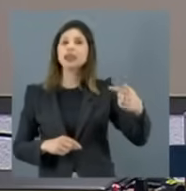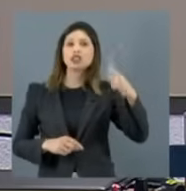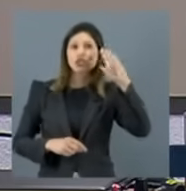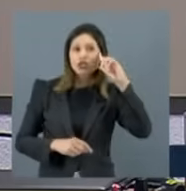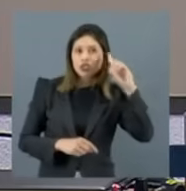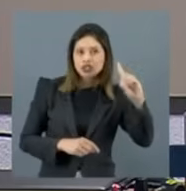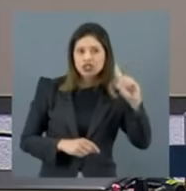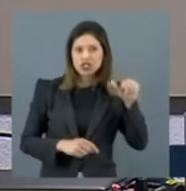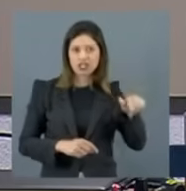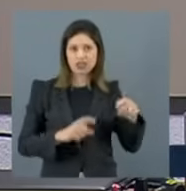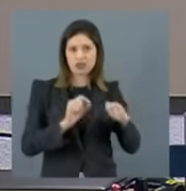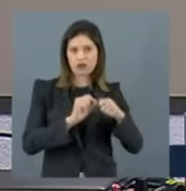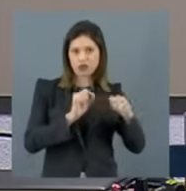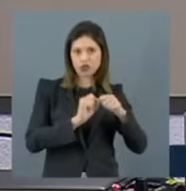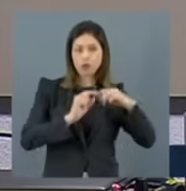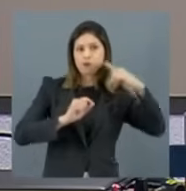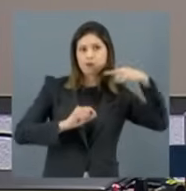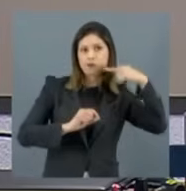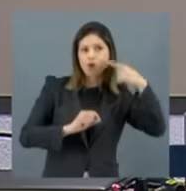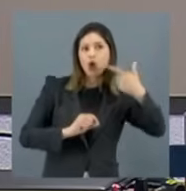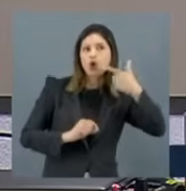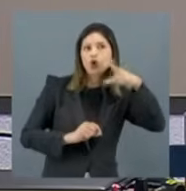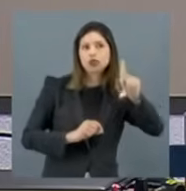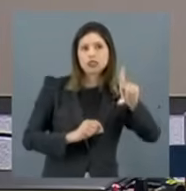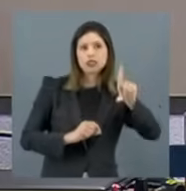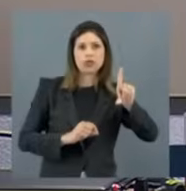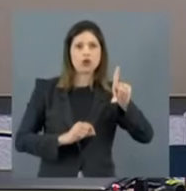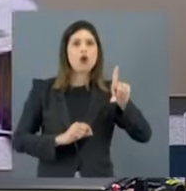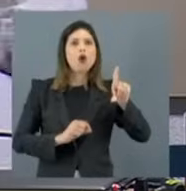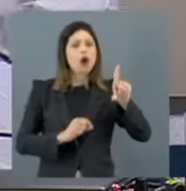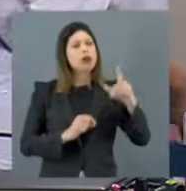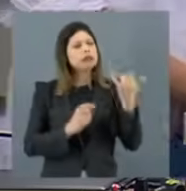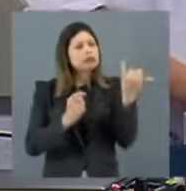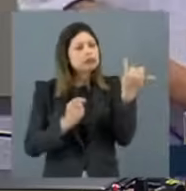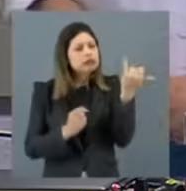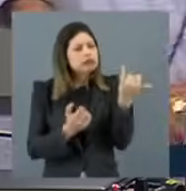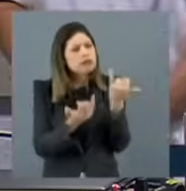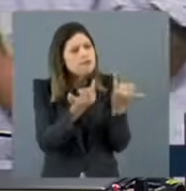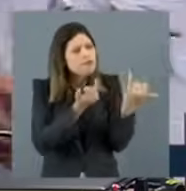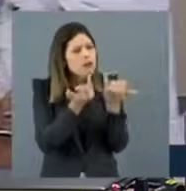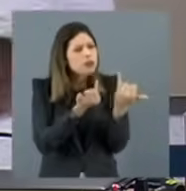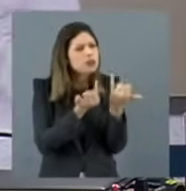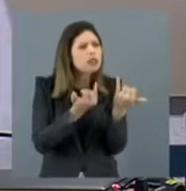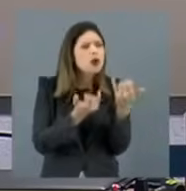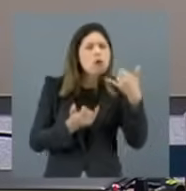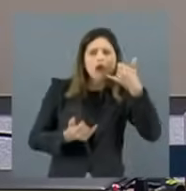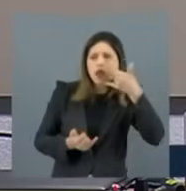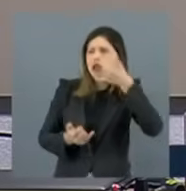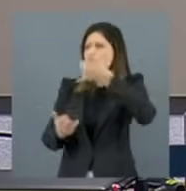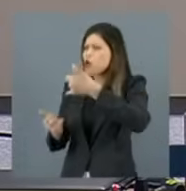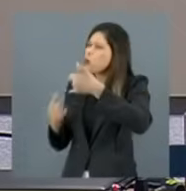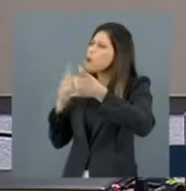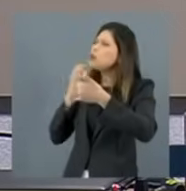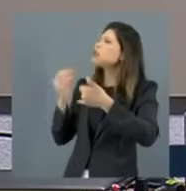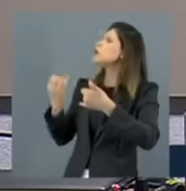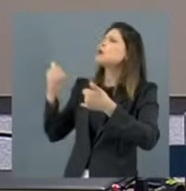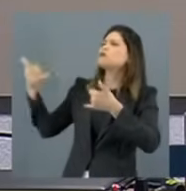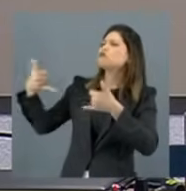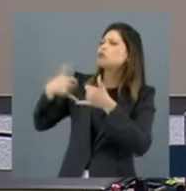eles tiveram que ligar para o gabinete do ministro de Moraes para entender o que foi que aconteceu. E aí eles descobriram que o